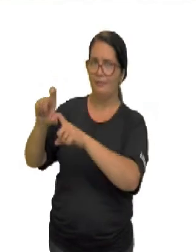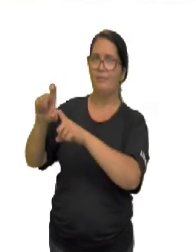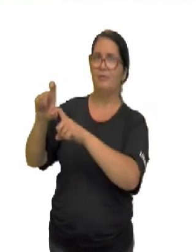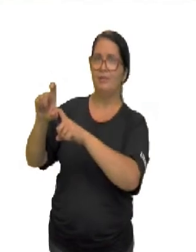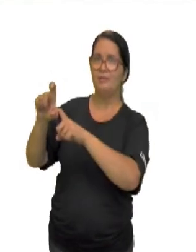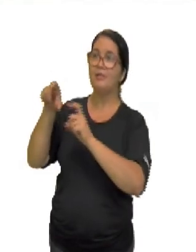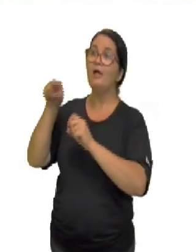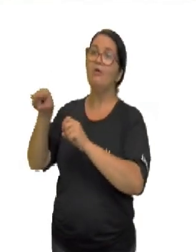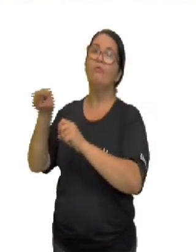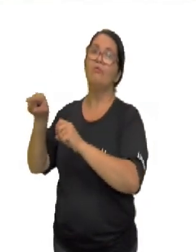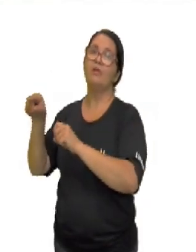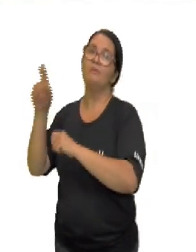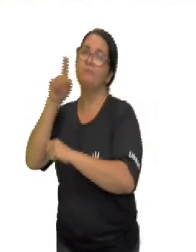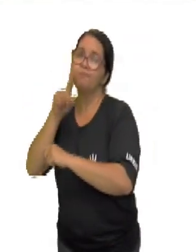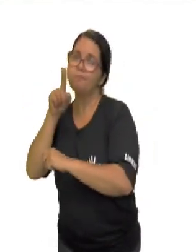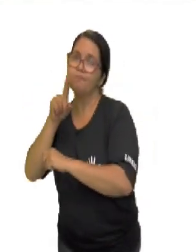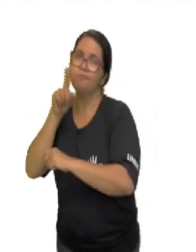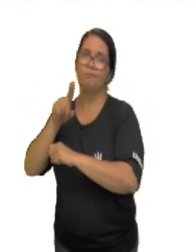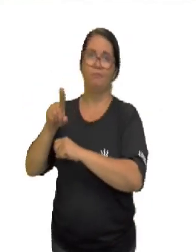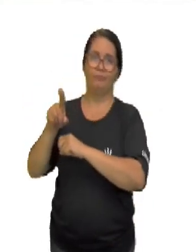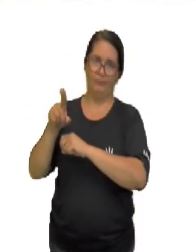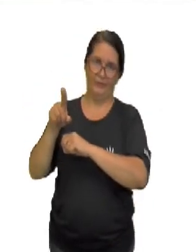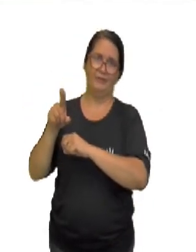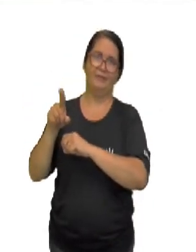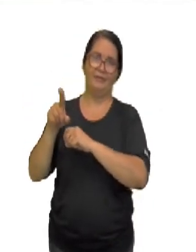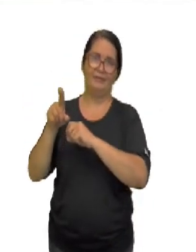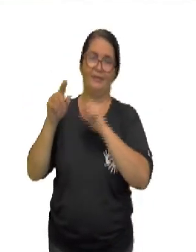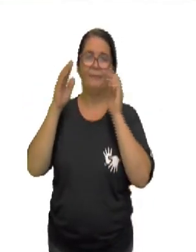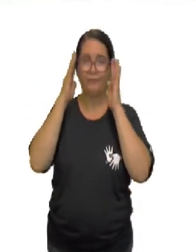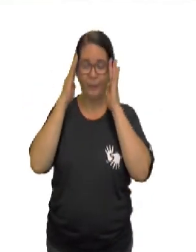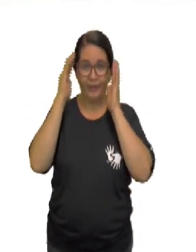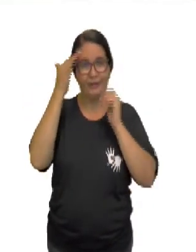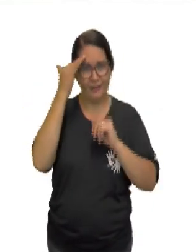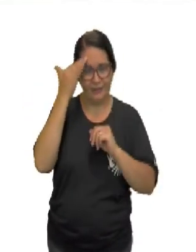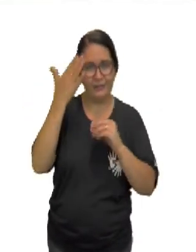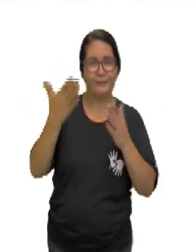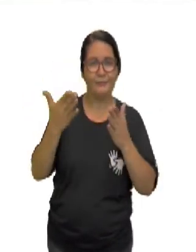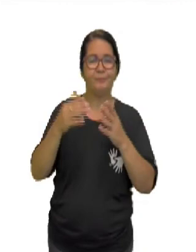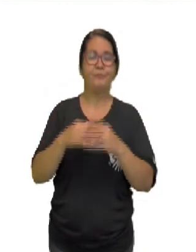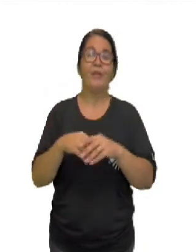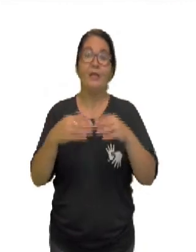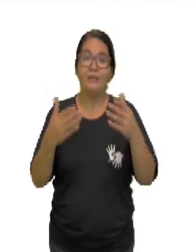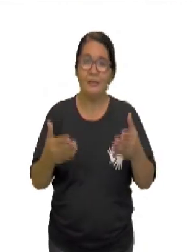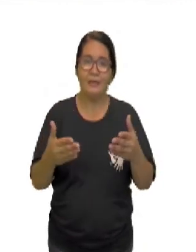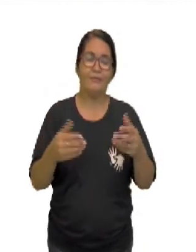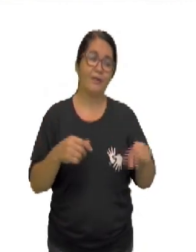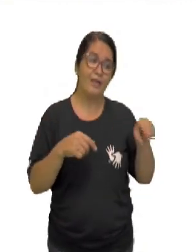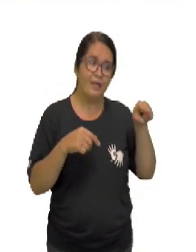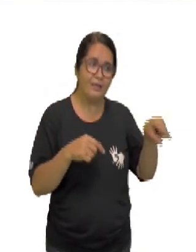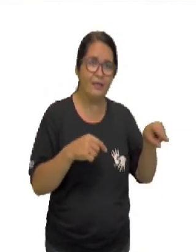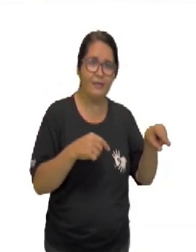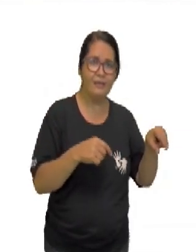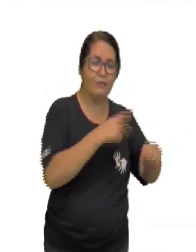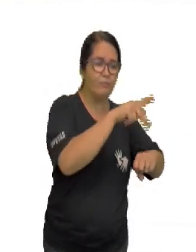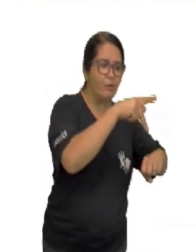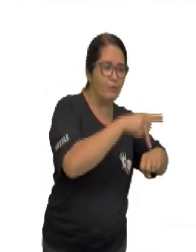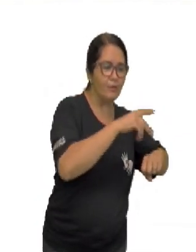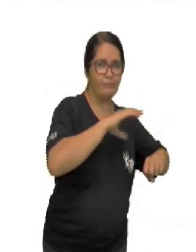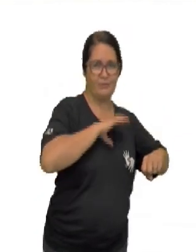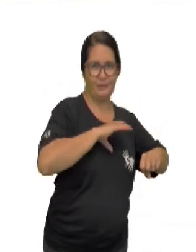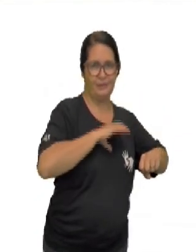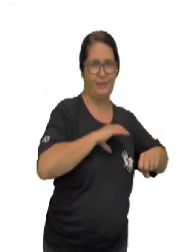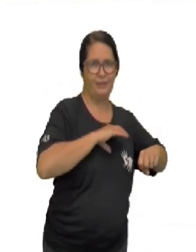Estados Unidos. O Canadá tem uma forte ligação de dependência dos